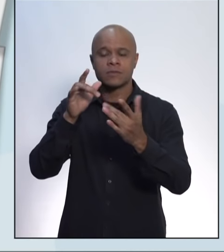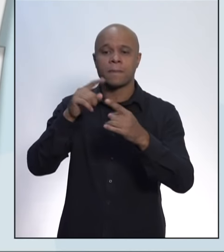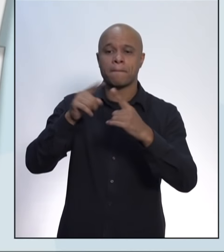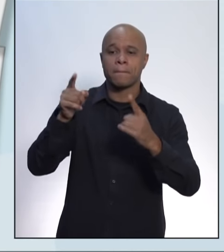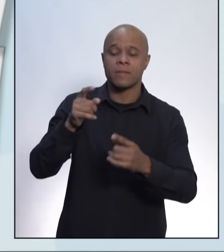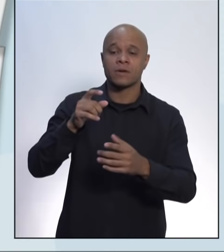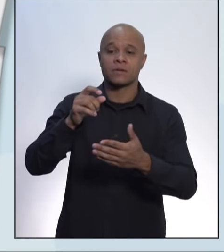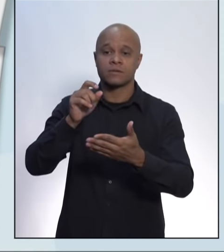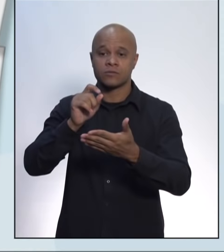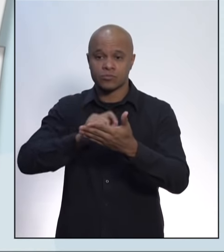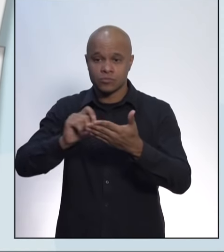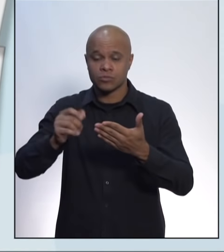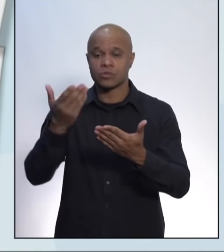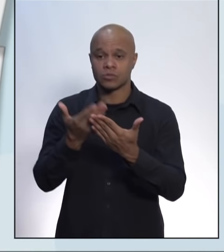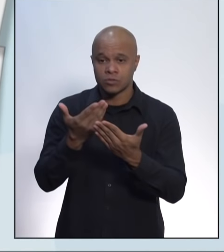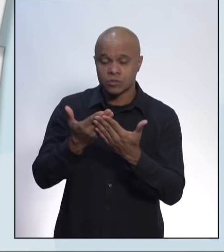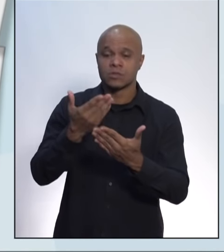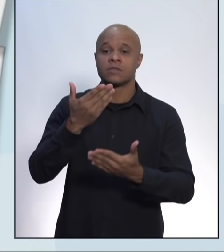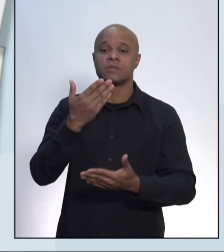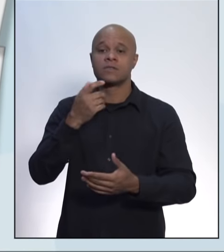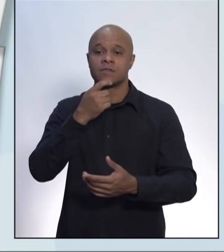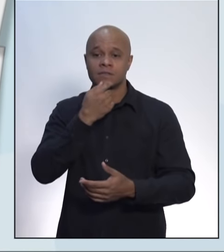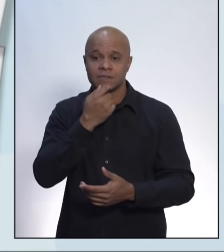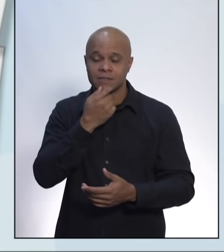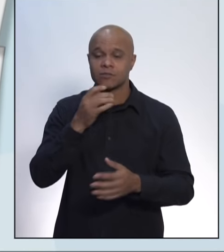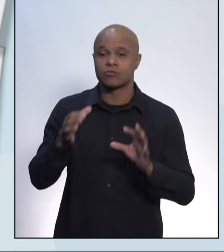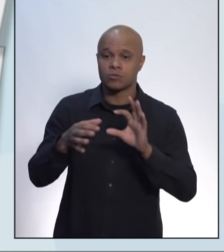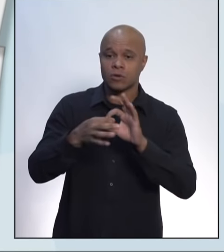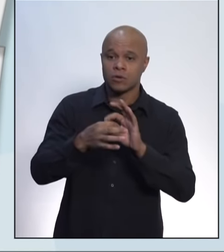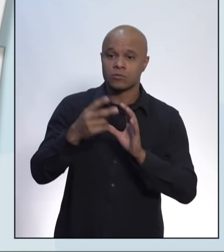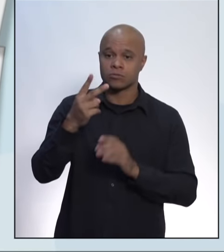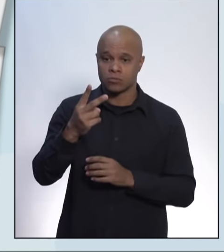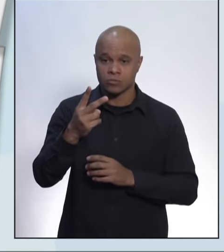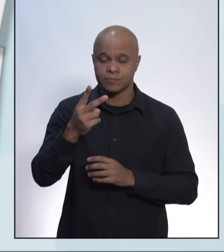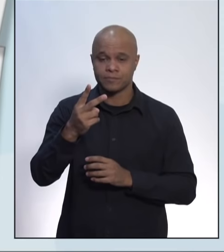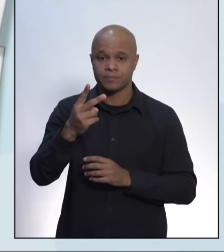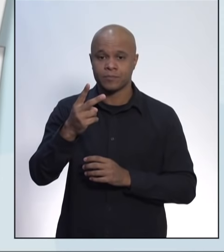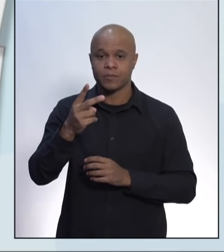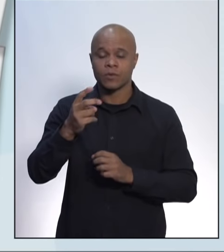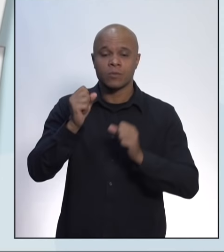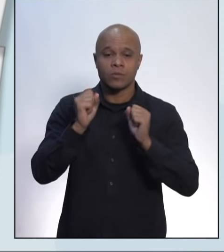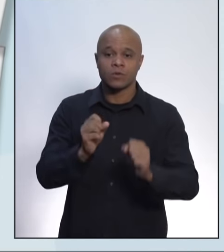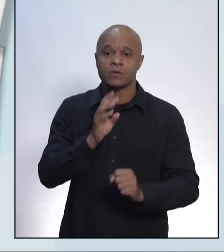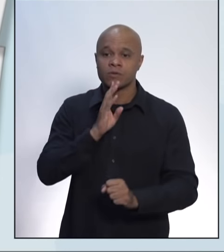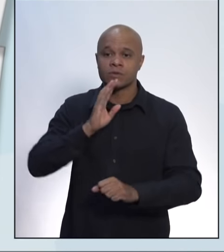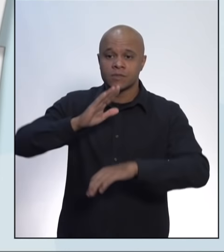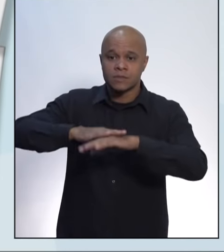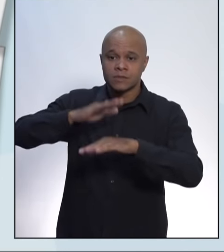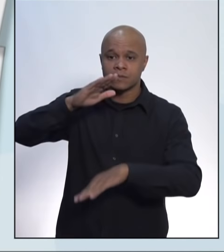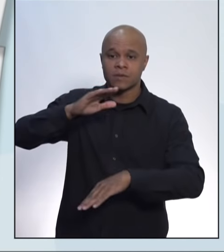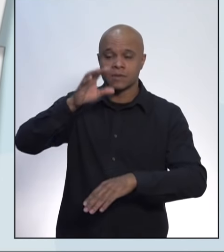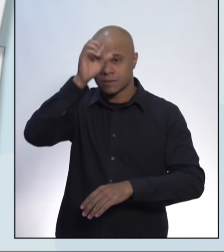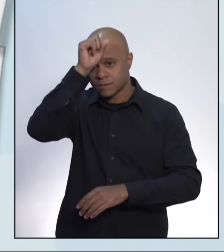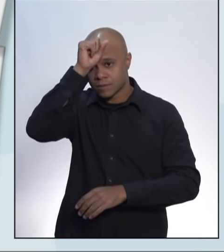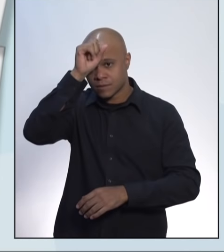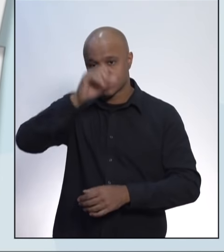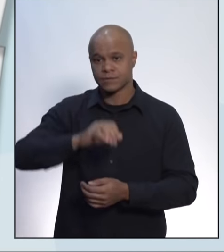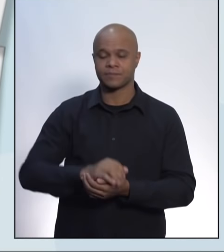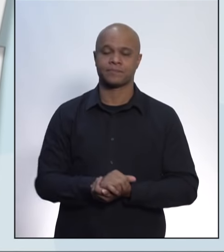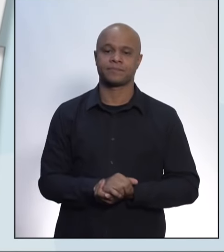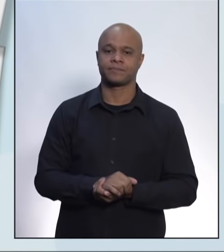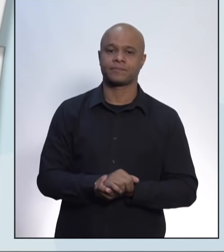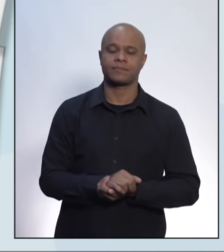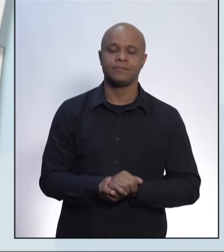gente tá unindo as duas disciplinas os dois componentes para potencializar a aprendizagem de inglês de vocês